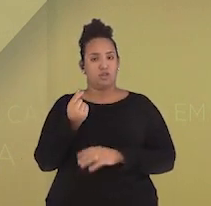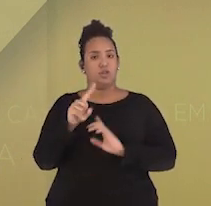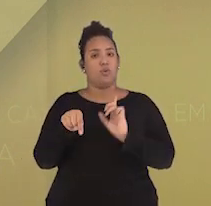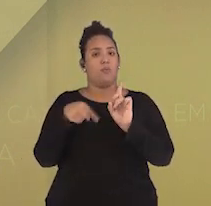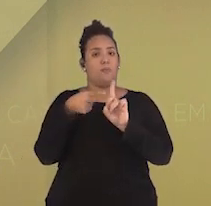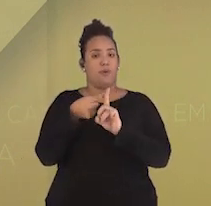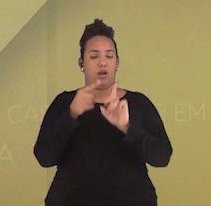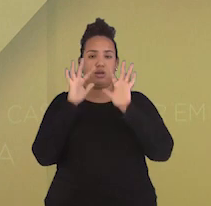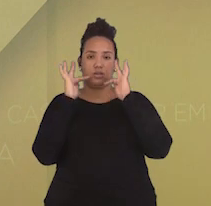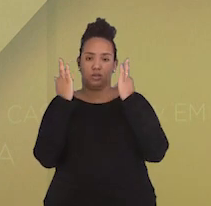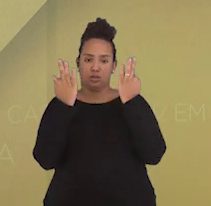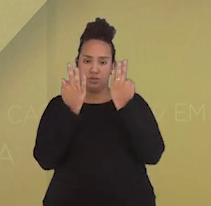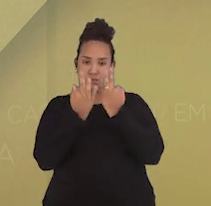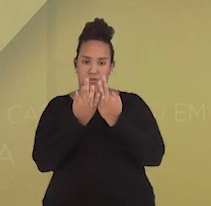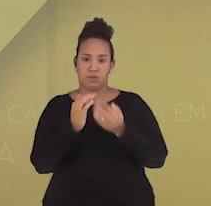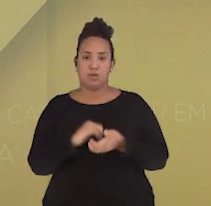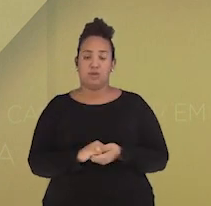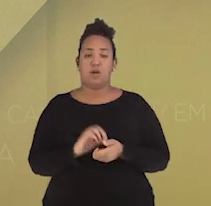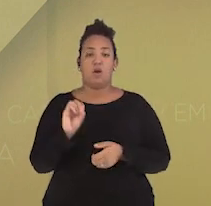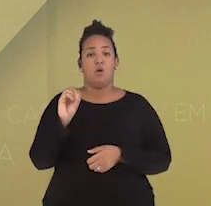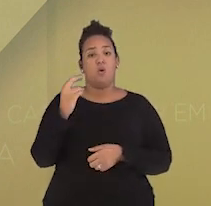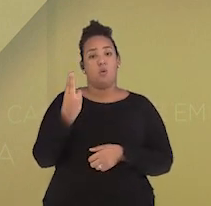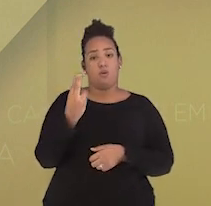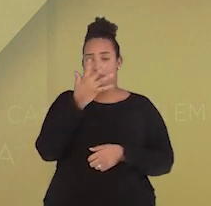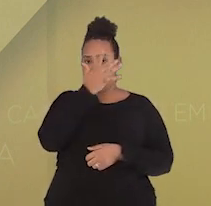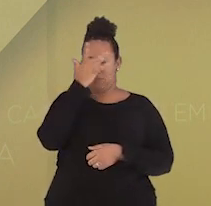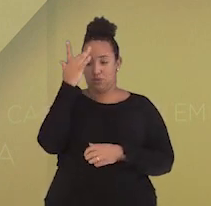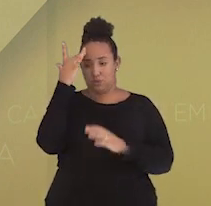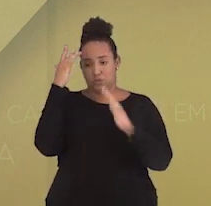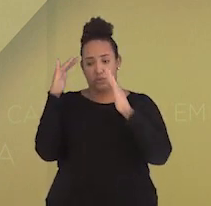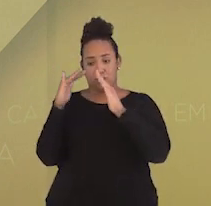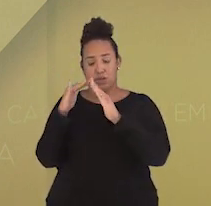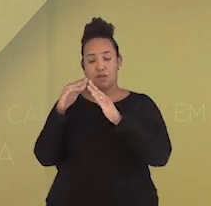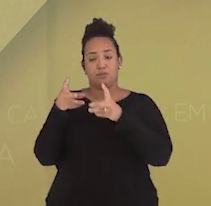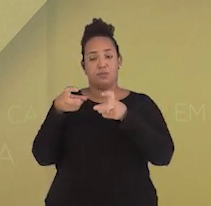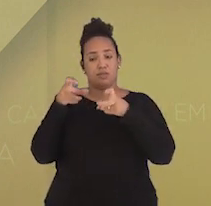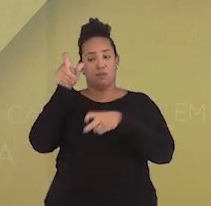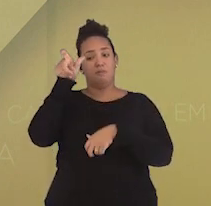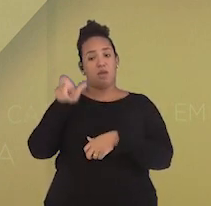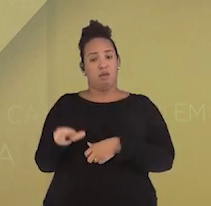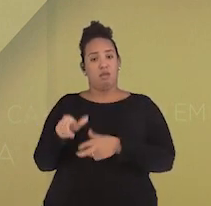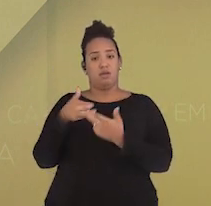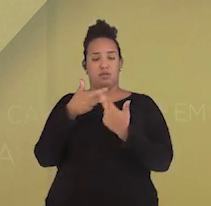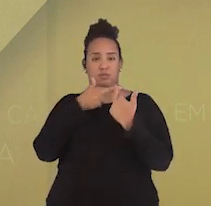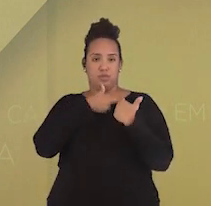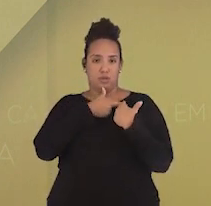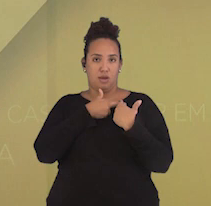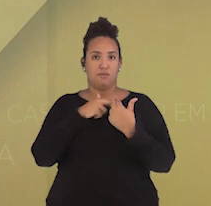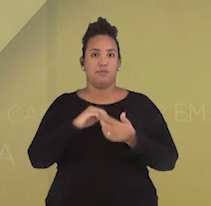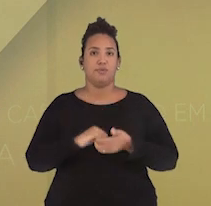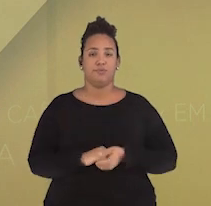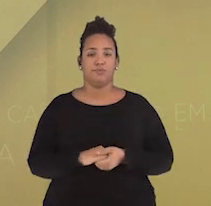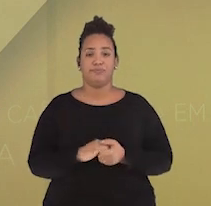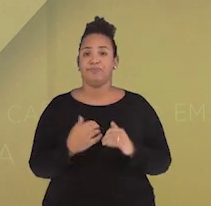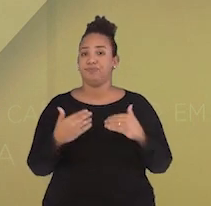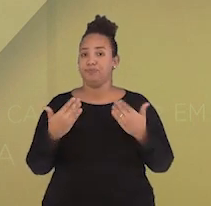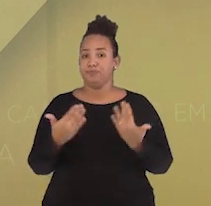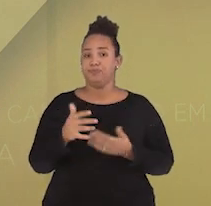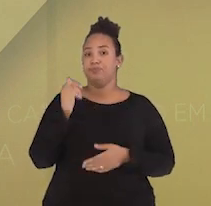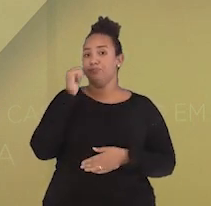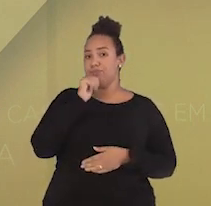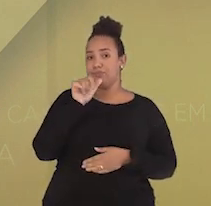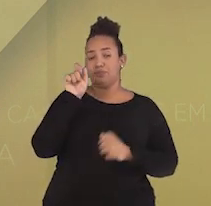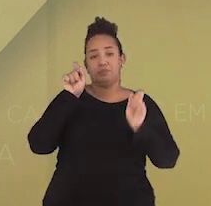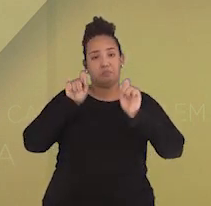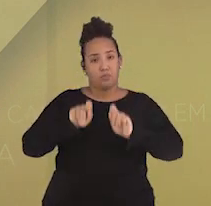que é reconhecido pelos moradores da casa como responsável. Então, embora as mulheres sejam a maioria,